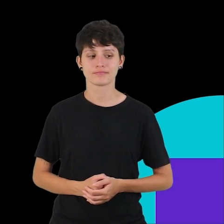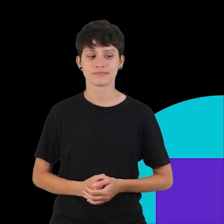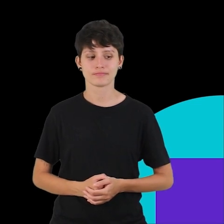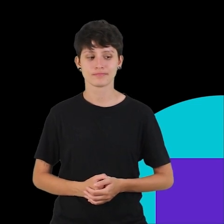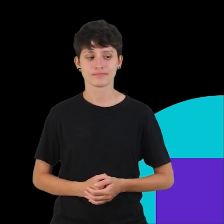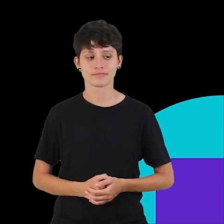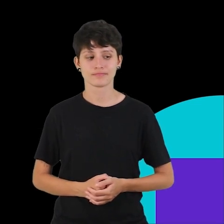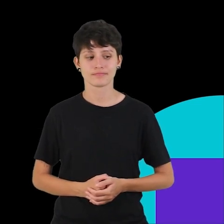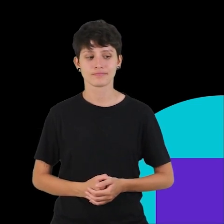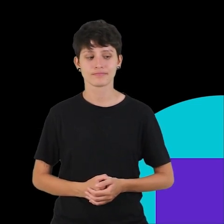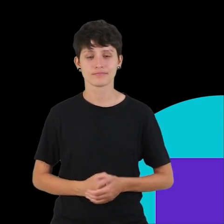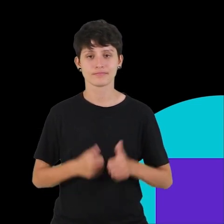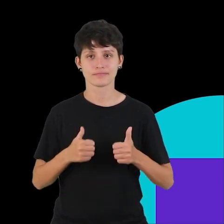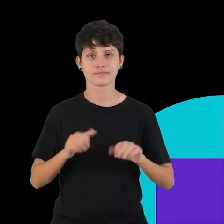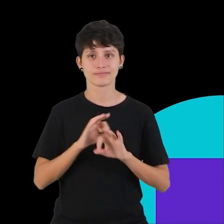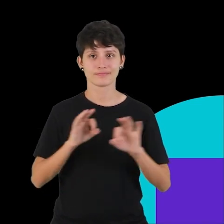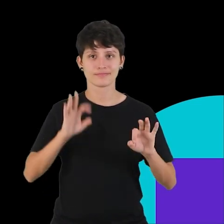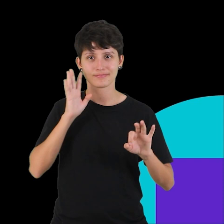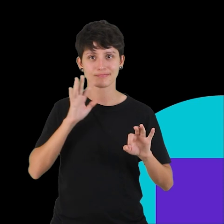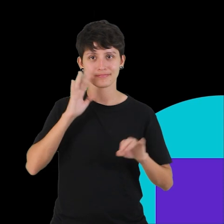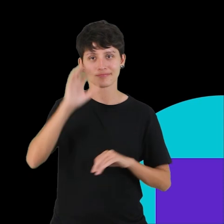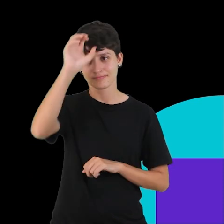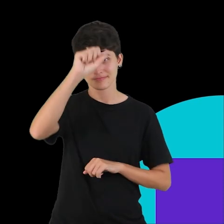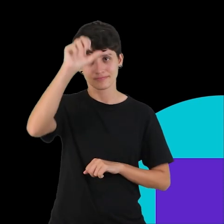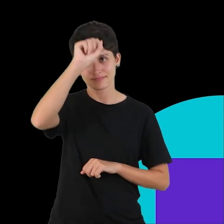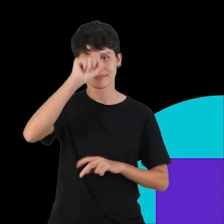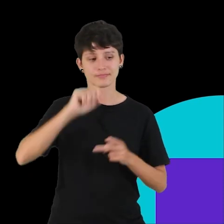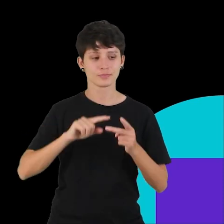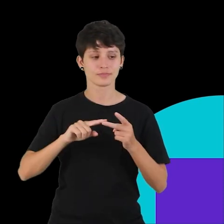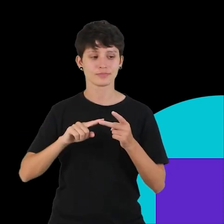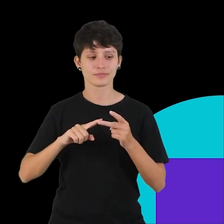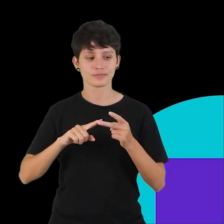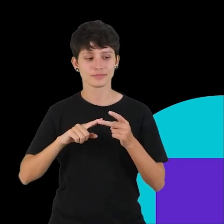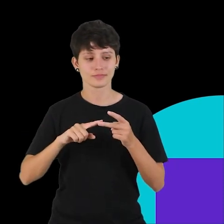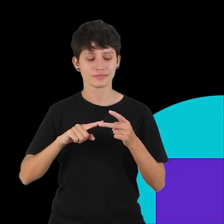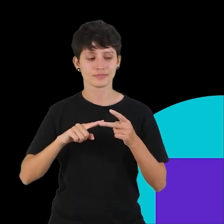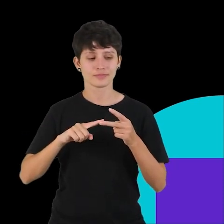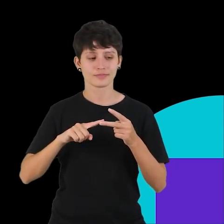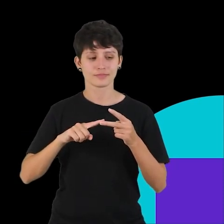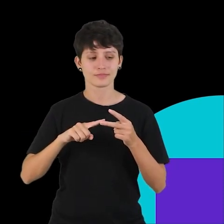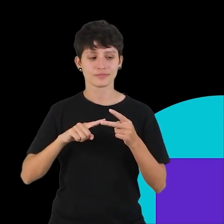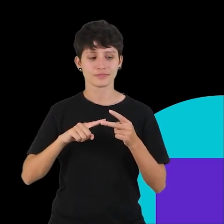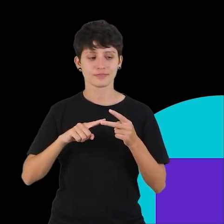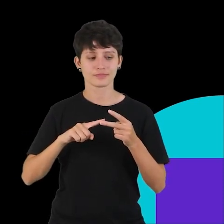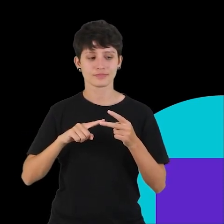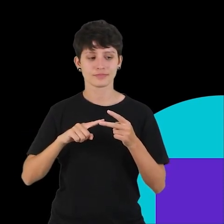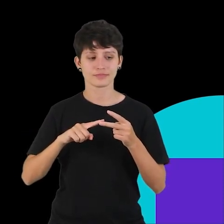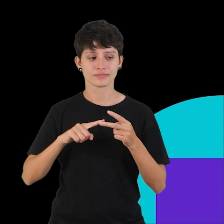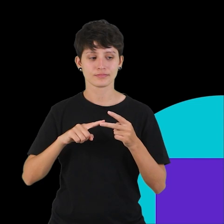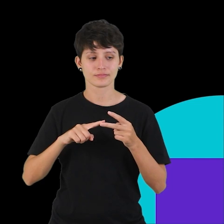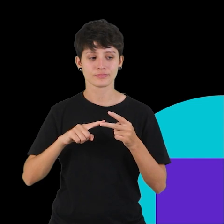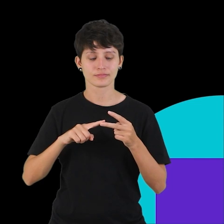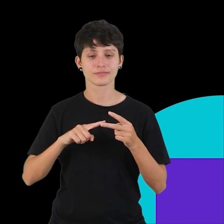Desenvolvimento. É nesse link aqui que eu vou escrever aqui para vocês. E nesse livro, a gente fala